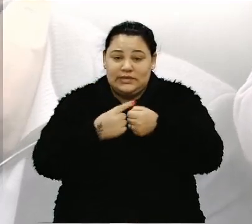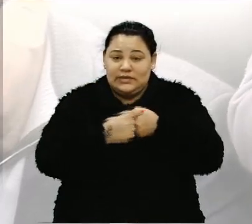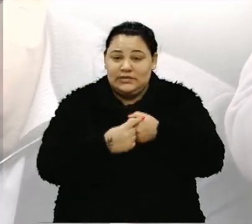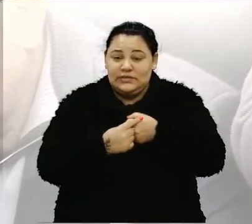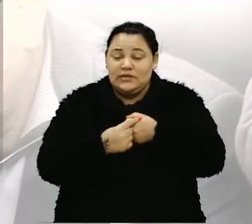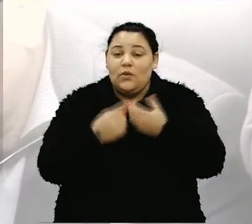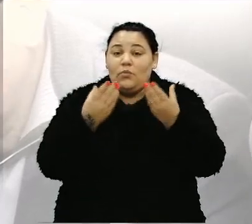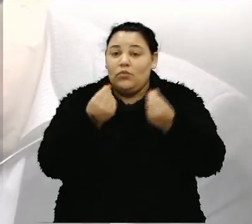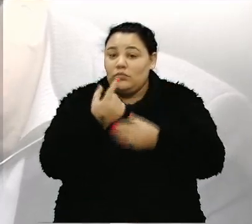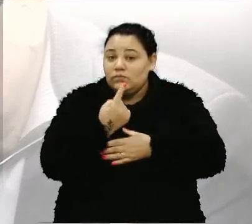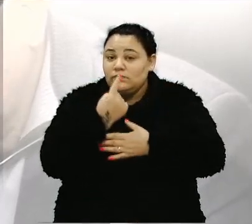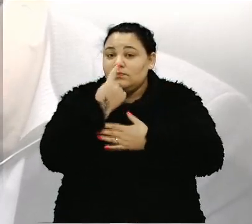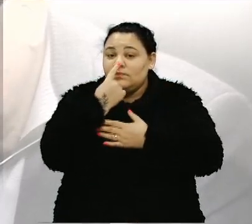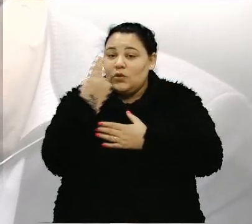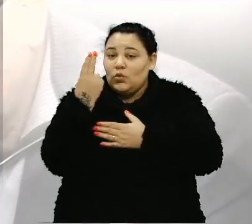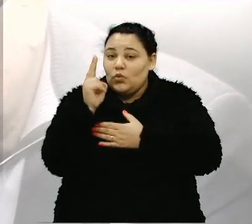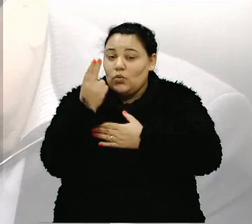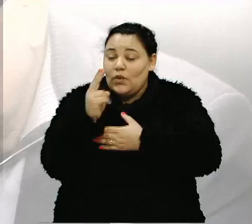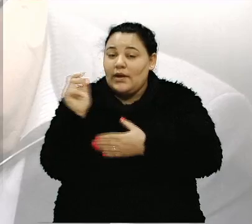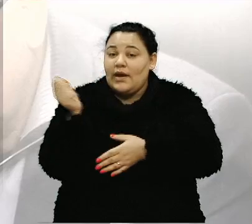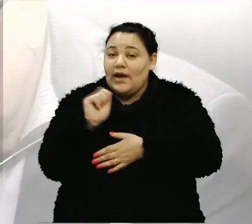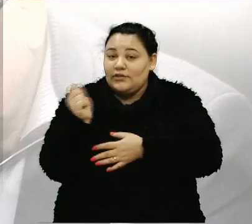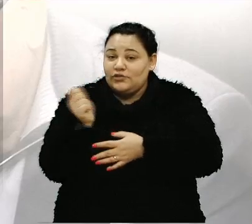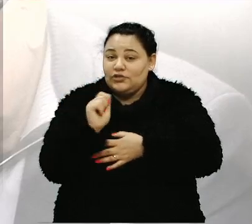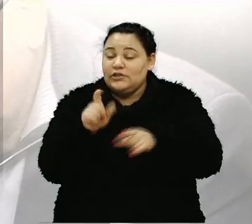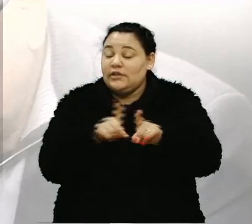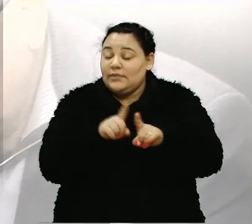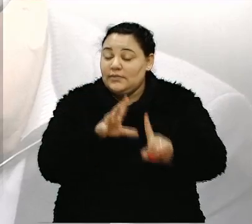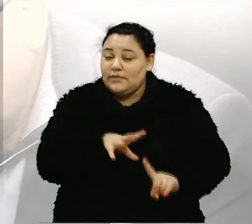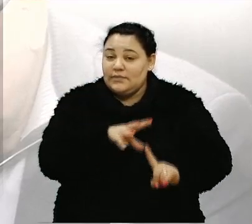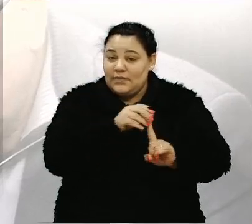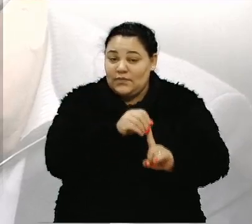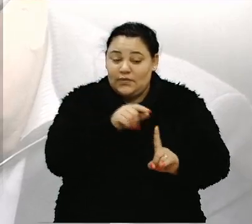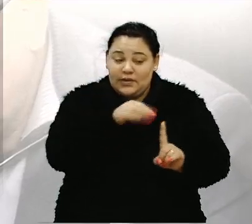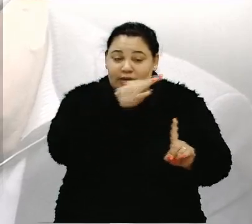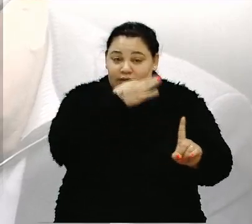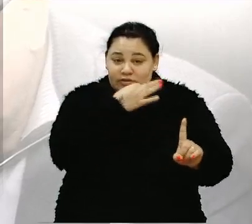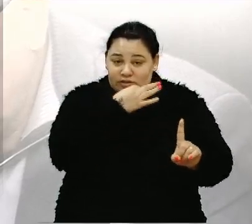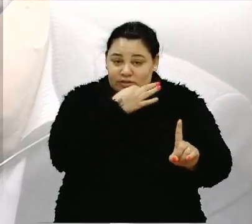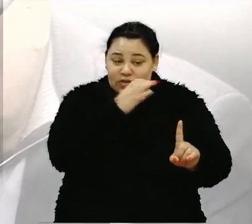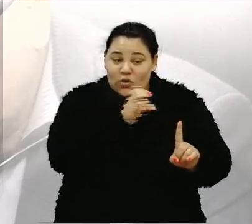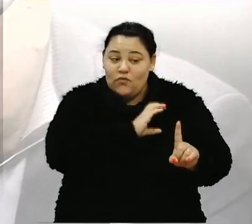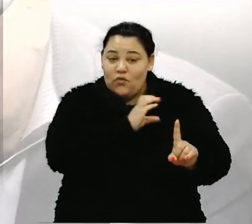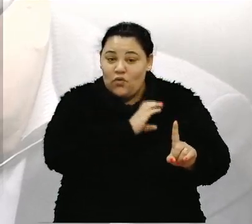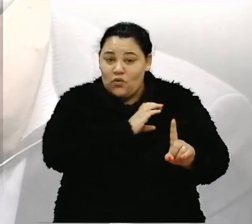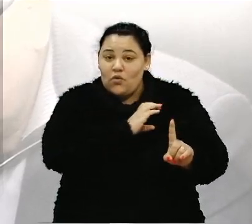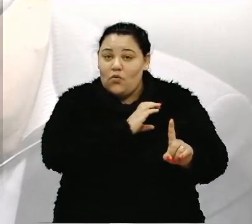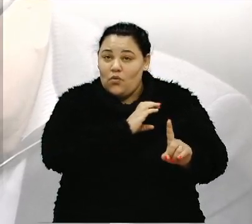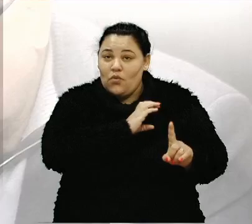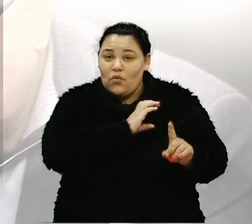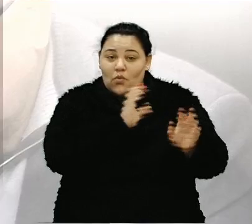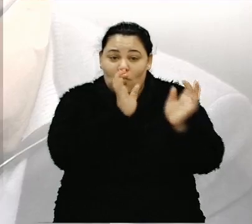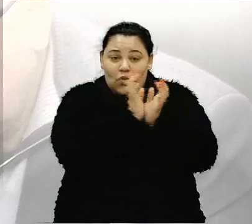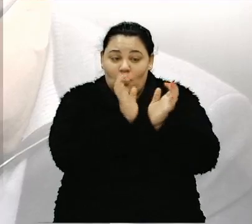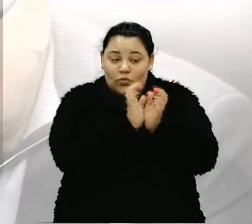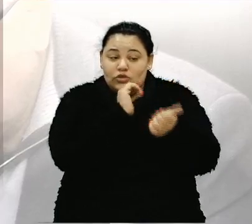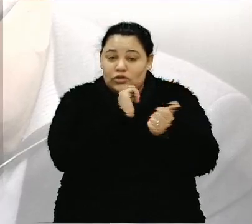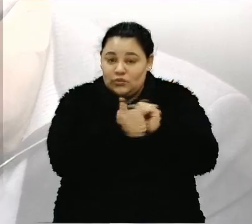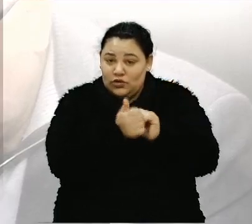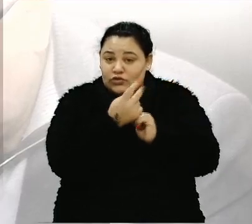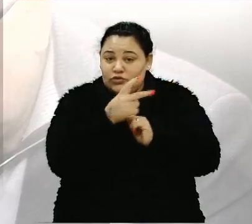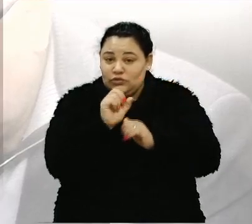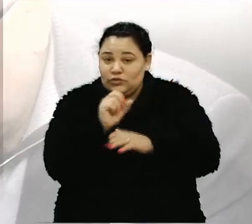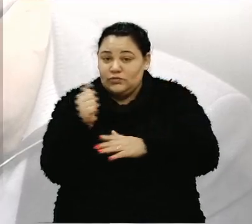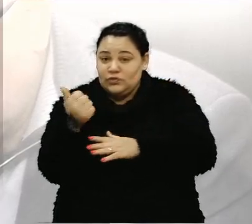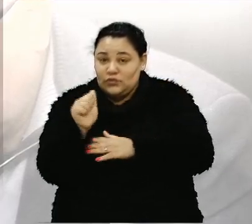Uruguai e da Argentina, principalmente. Caxias do Sul, inclusive, coordenou o grupo de esportes da rede Mercocidades em 2011.